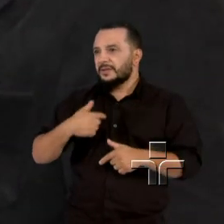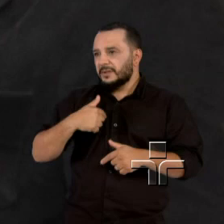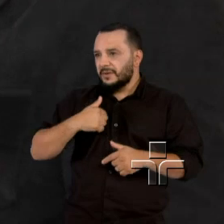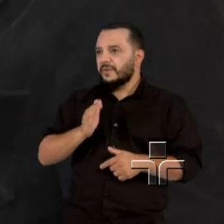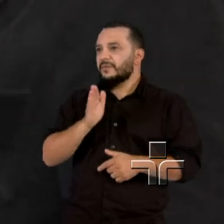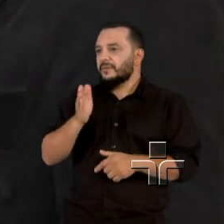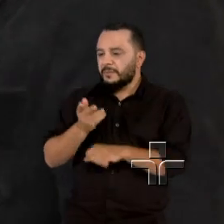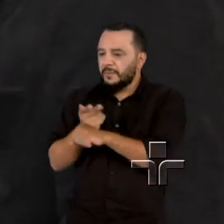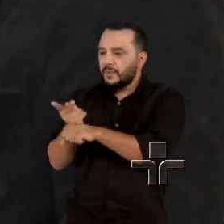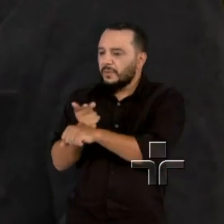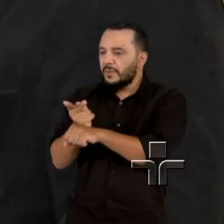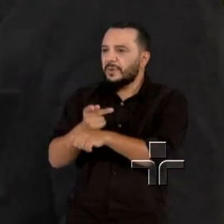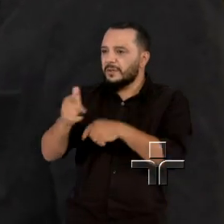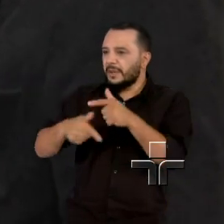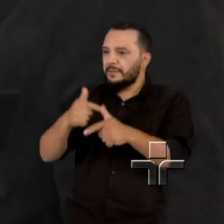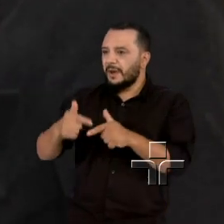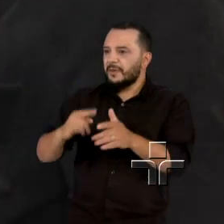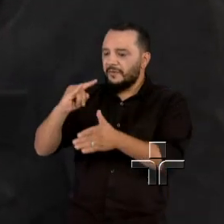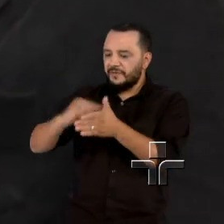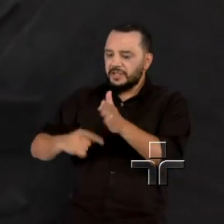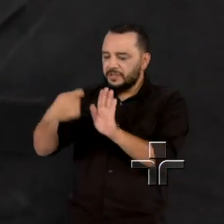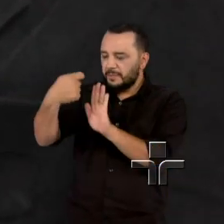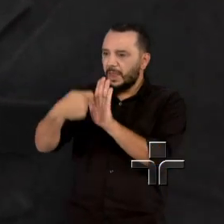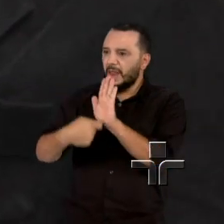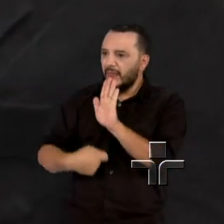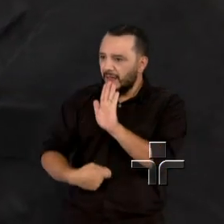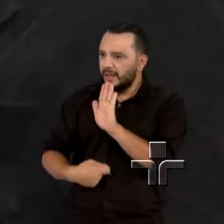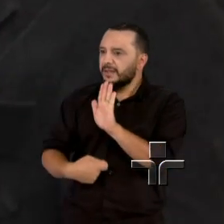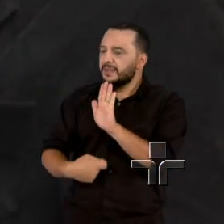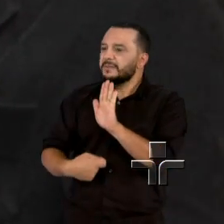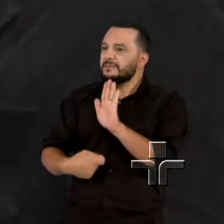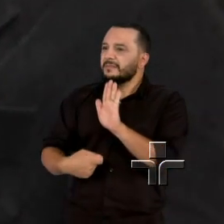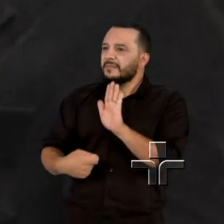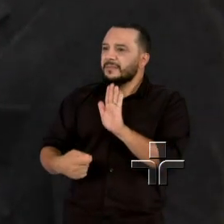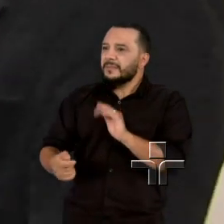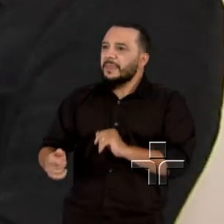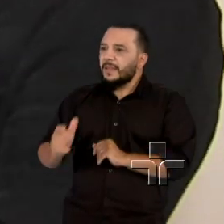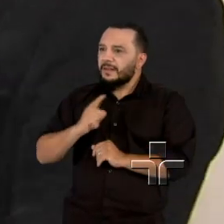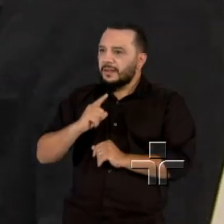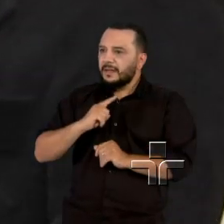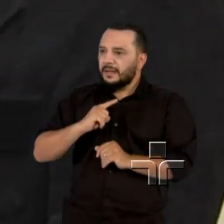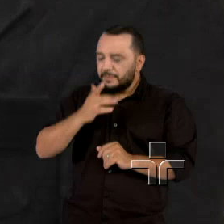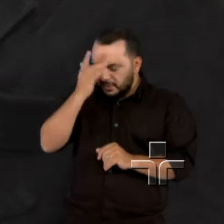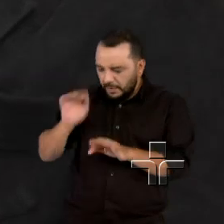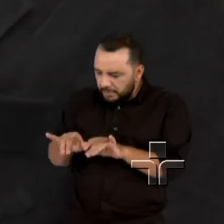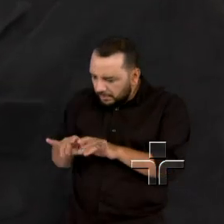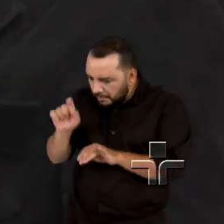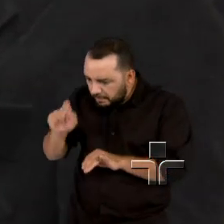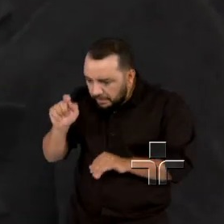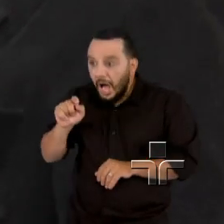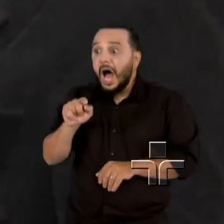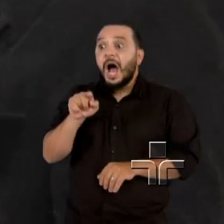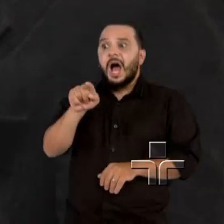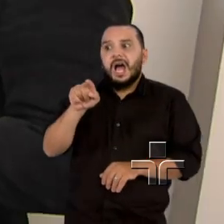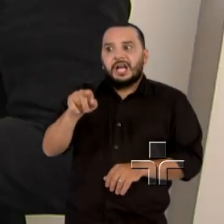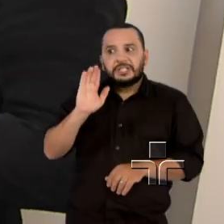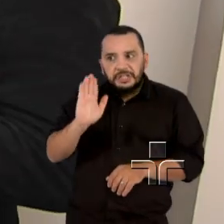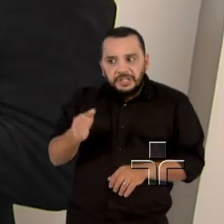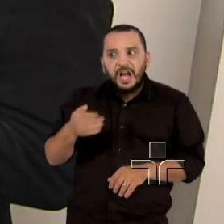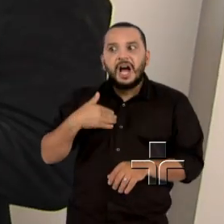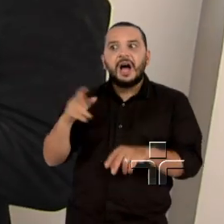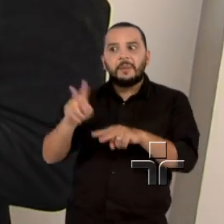vai preencher uma ficha, né, que chega lá e, tipo, a pessoa vai lá, puxa, né, aí vai lá e consta que a pessoa já teve